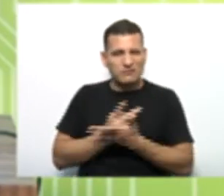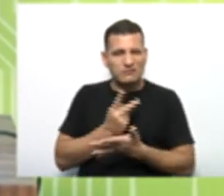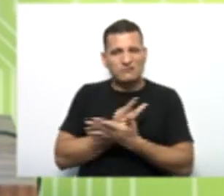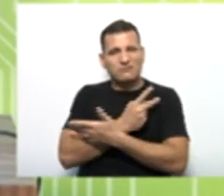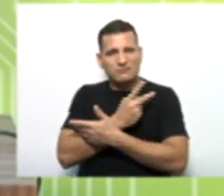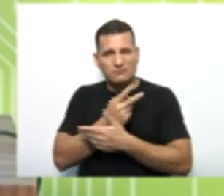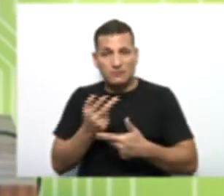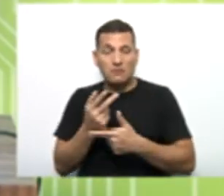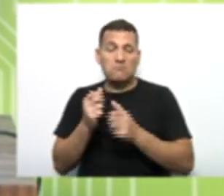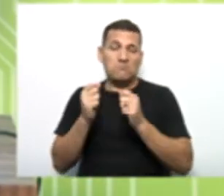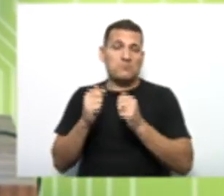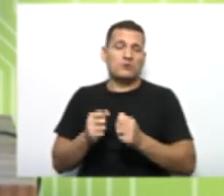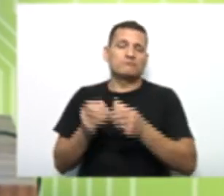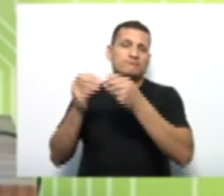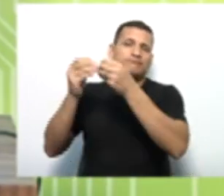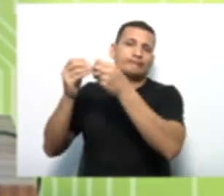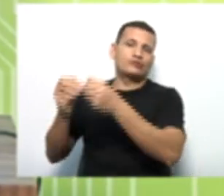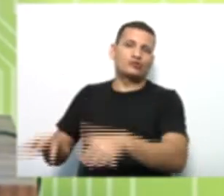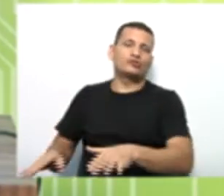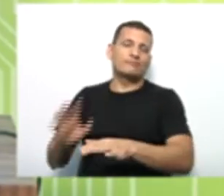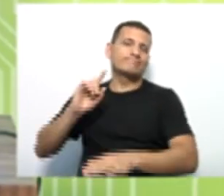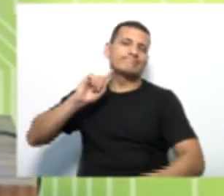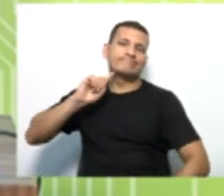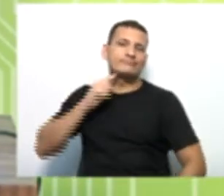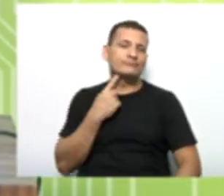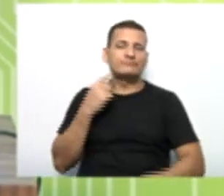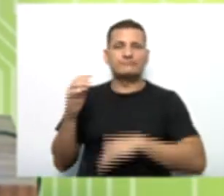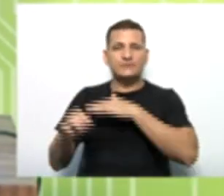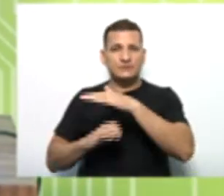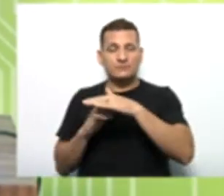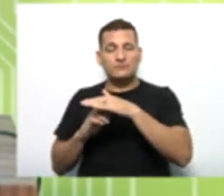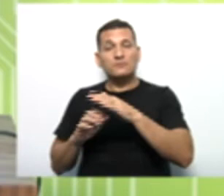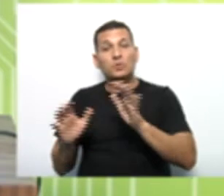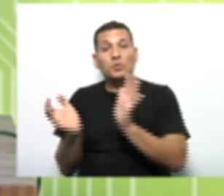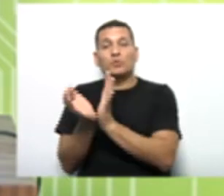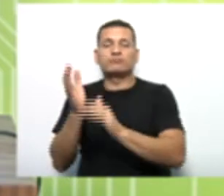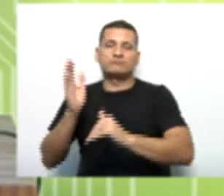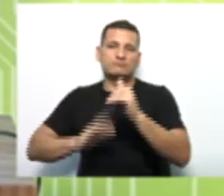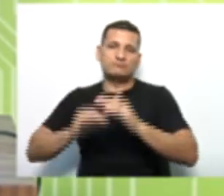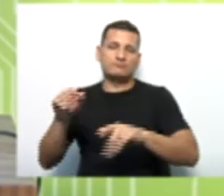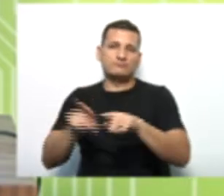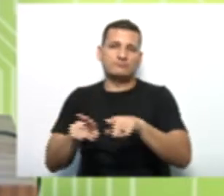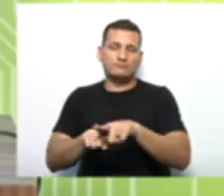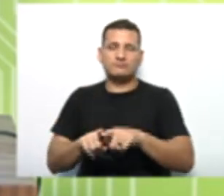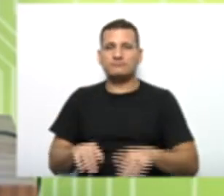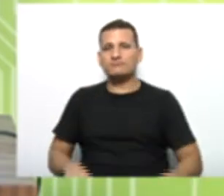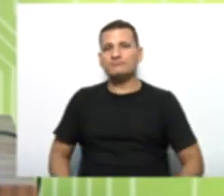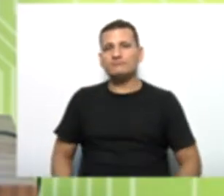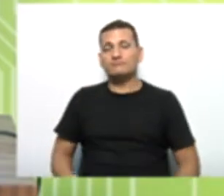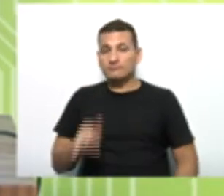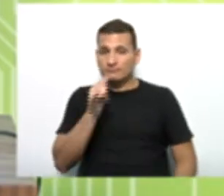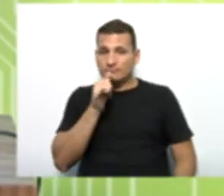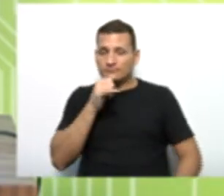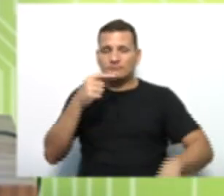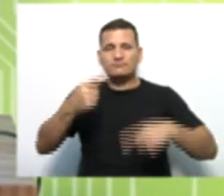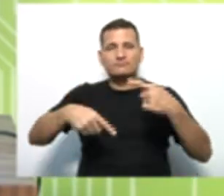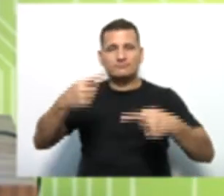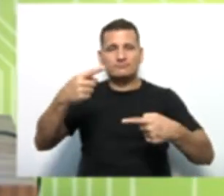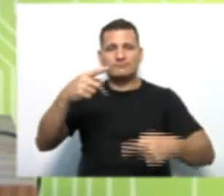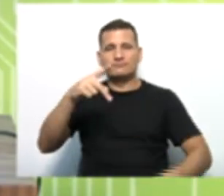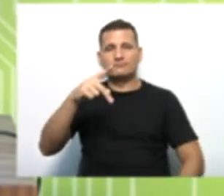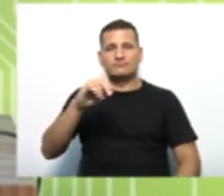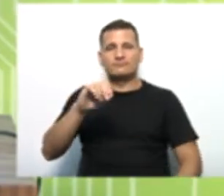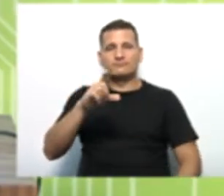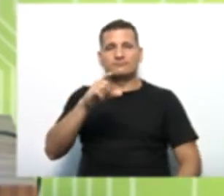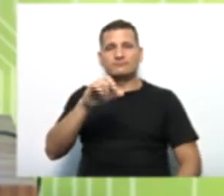e até da classe profissional que a pessoa pertence. A gente pode dar um exemplo aqui, por exemplo, dos políticos. A gente costuma dizer